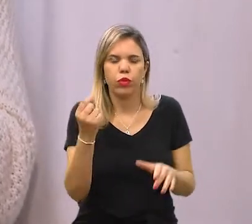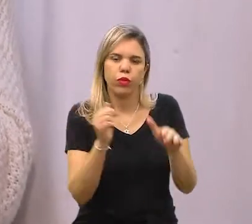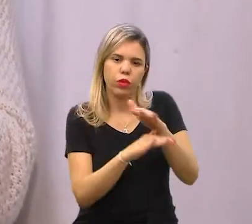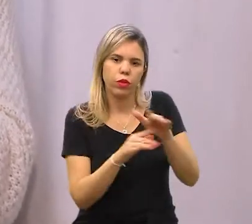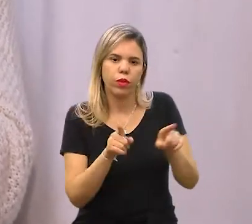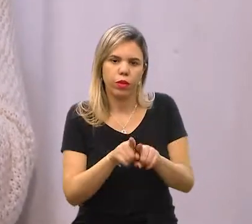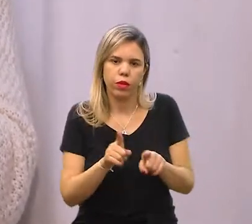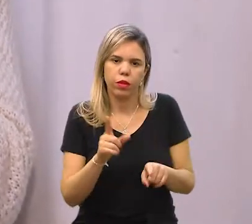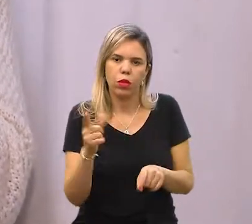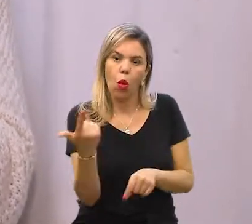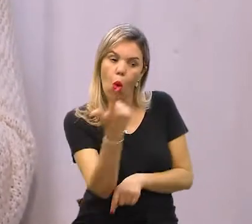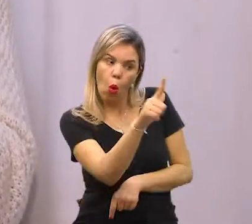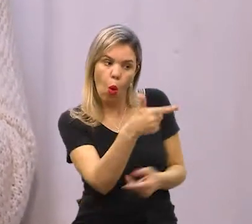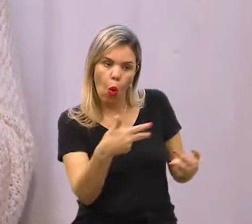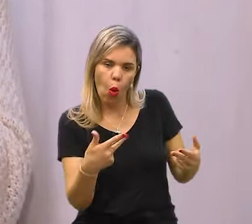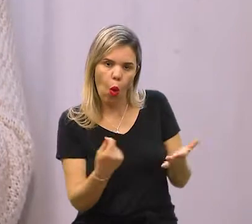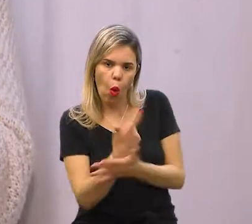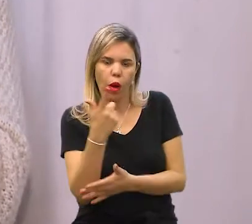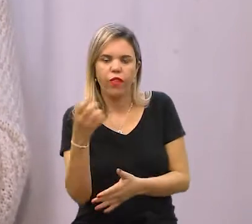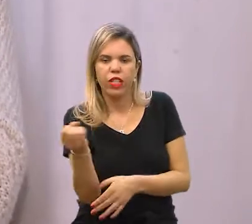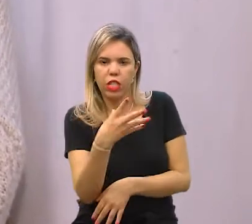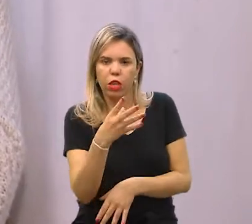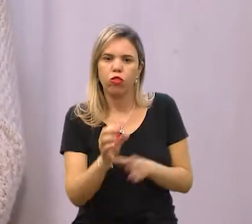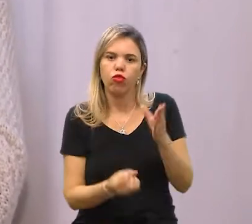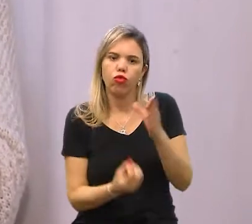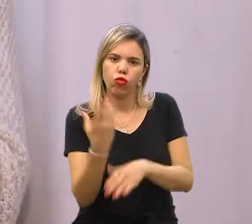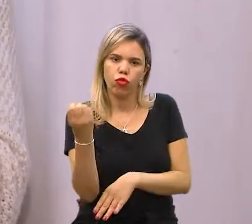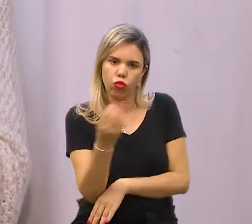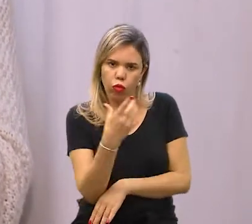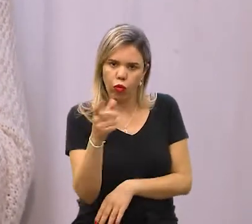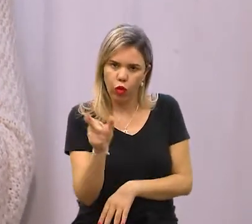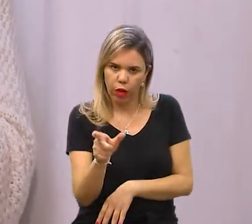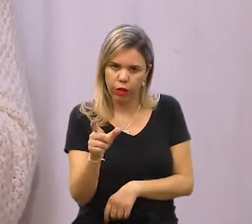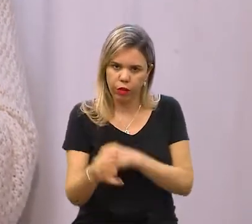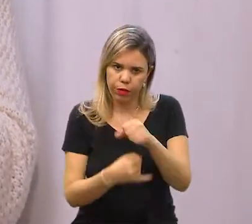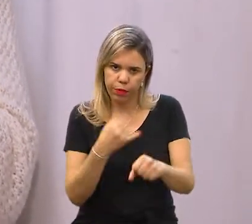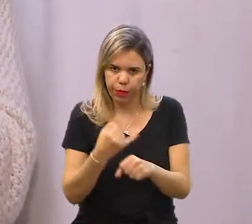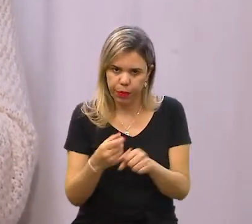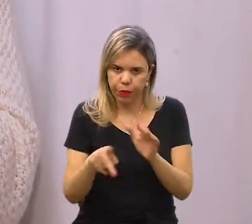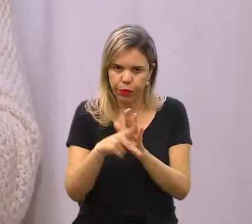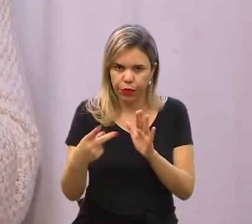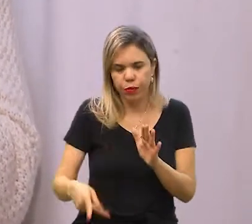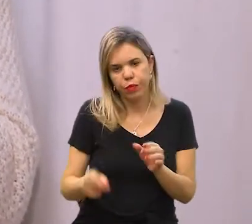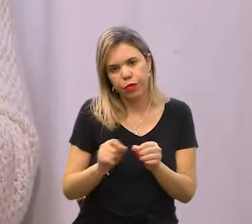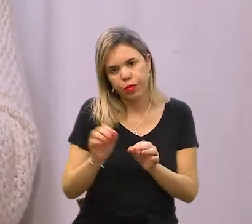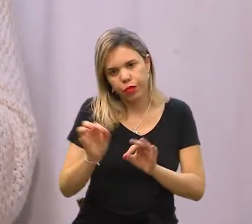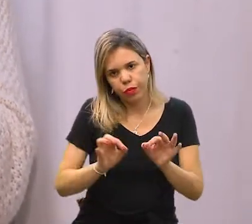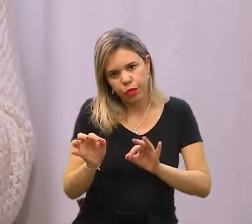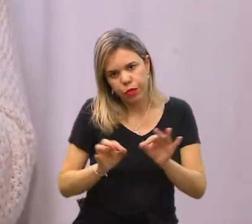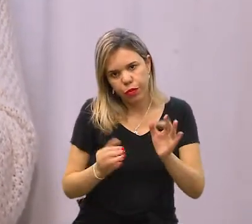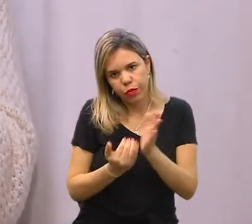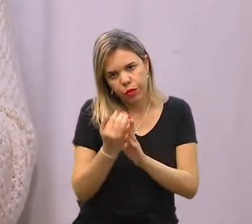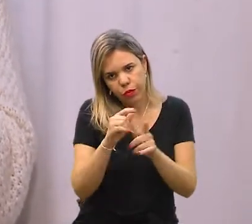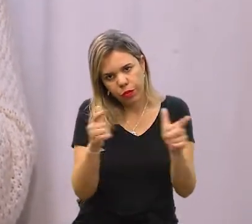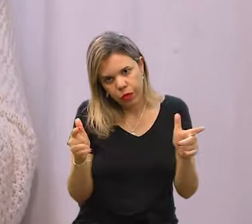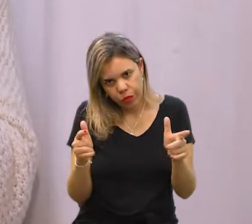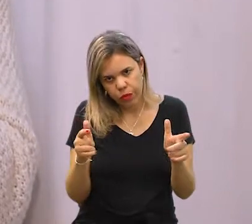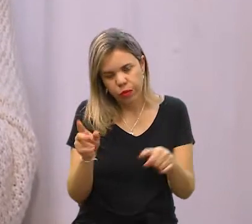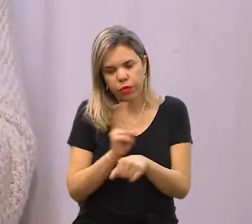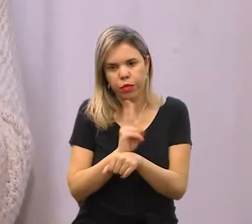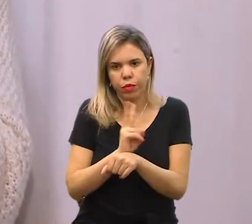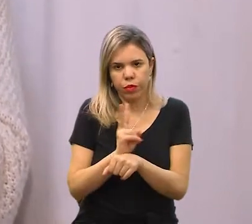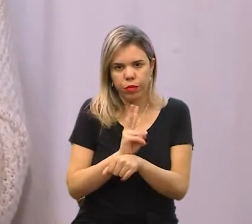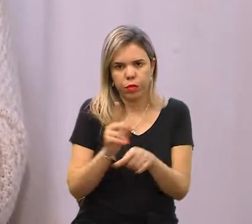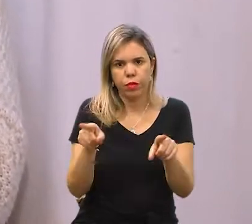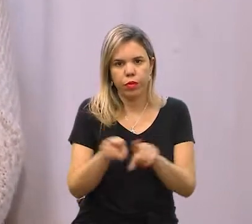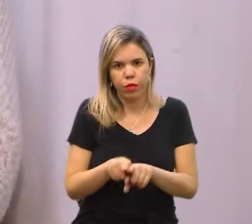Então, para você comprar outra coisa, você terá que gerar um novo cartão. Isso faz com que aumente a sua